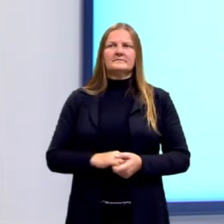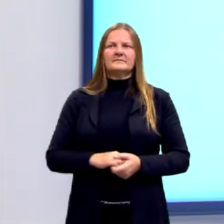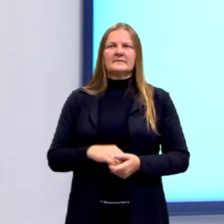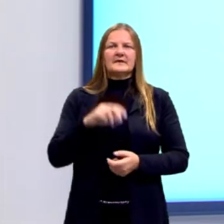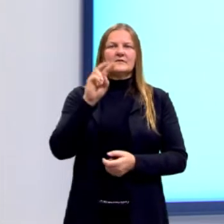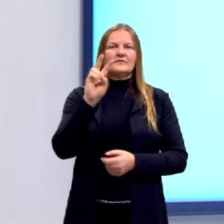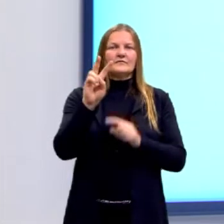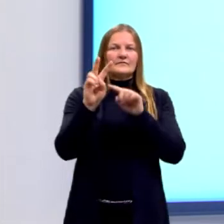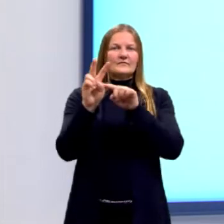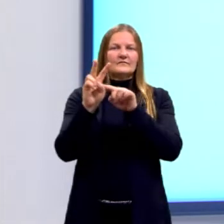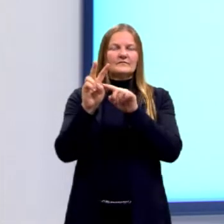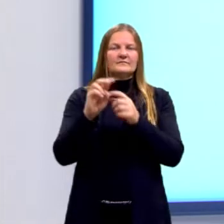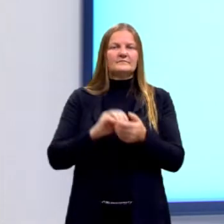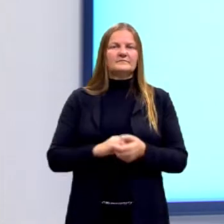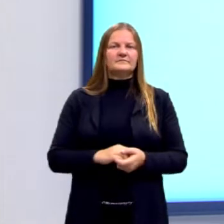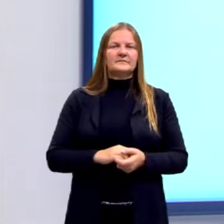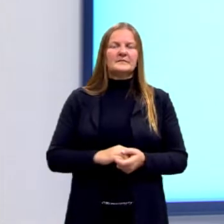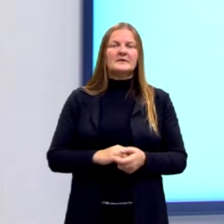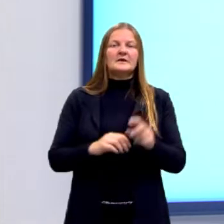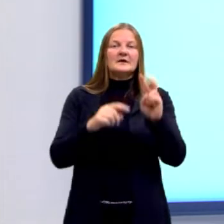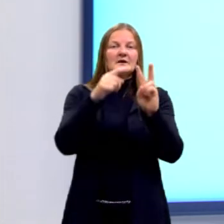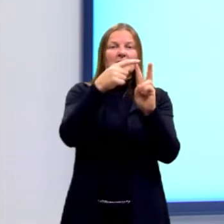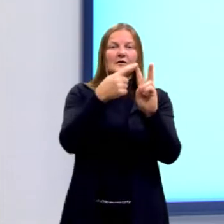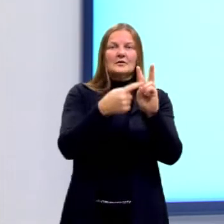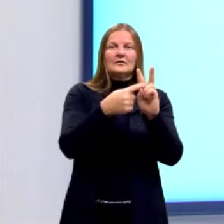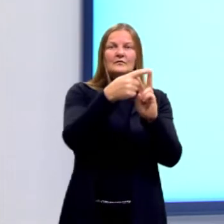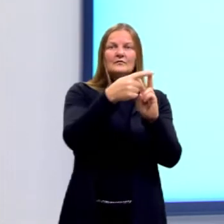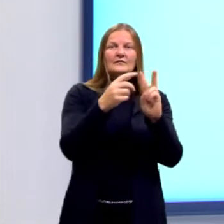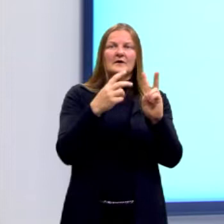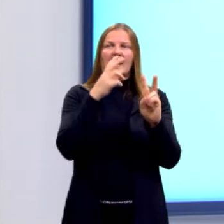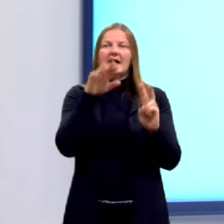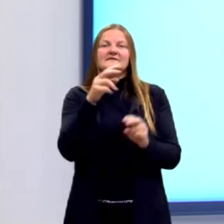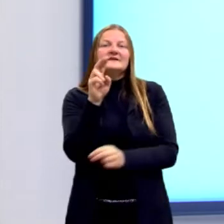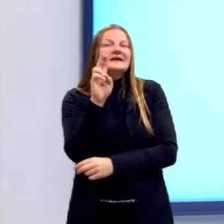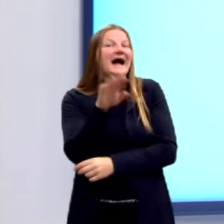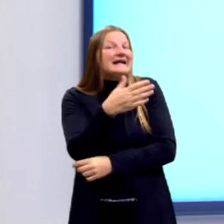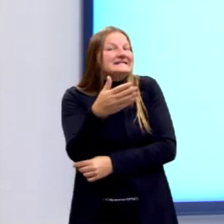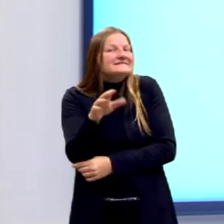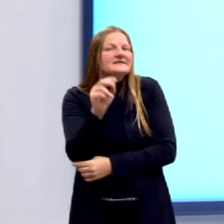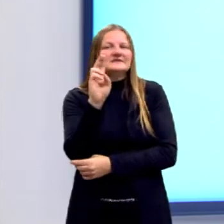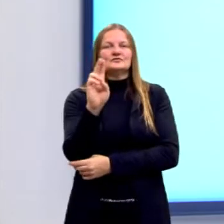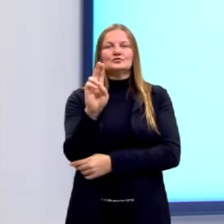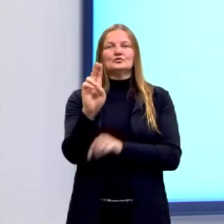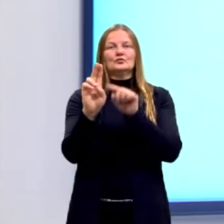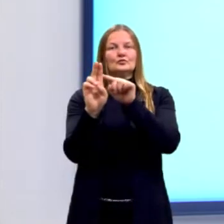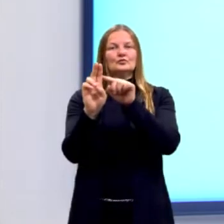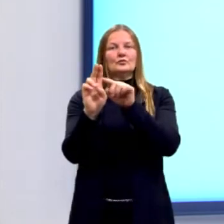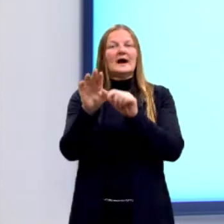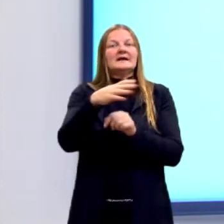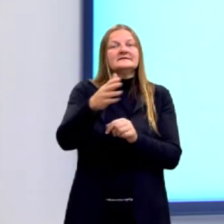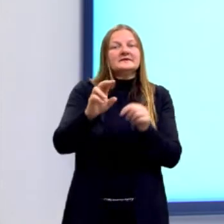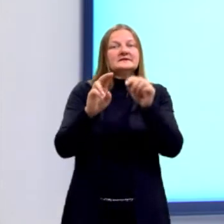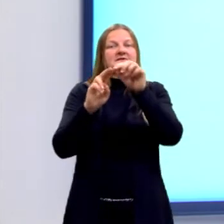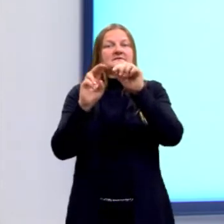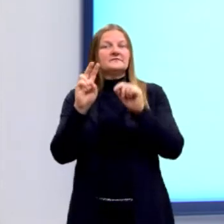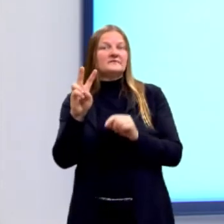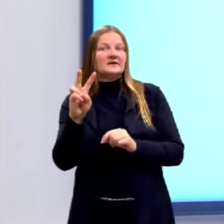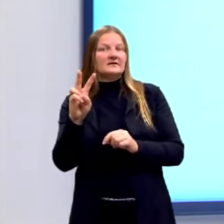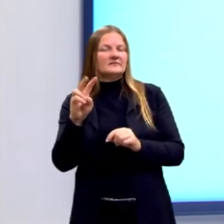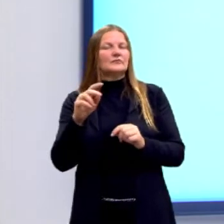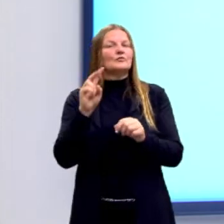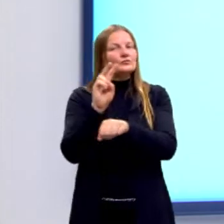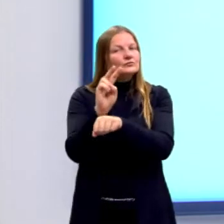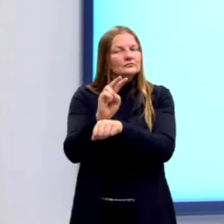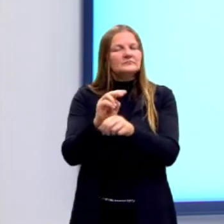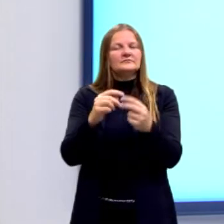ouvir ver as vezes aparece eo apê só aparece bastante Dos dois jeitos tá